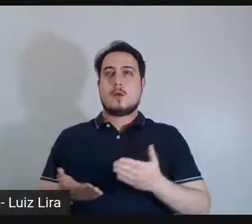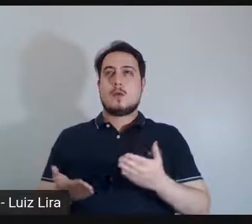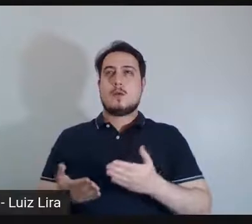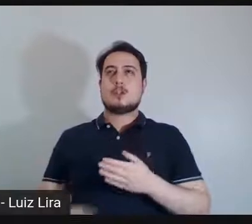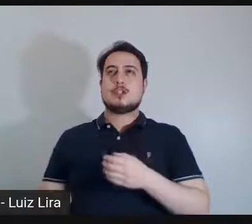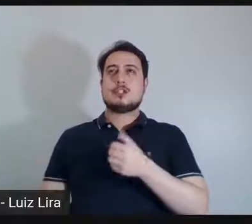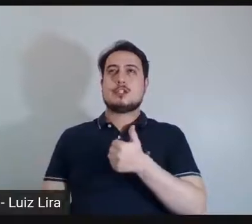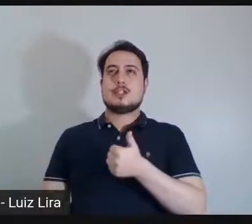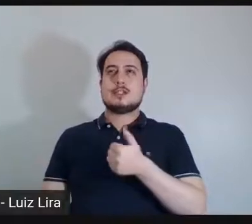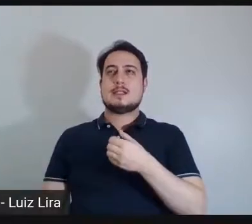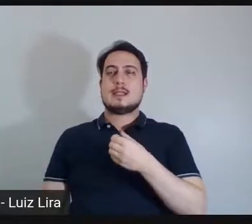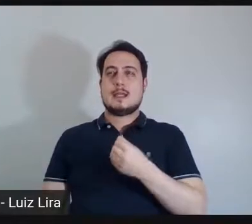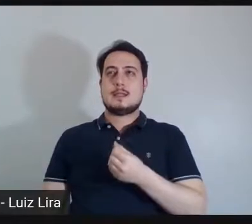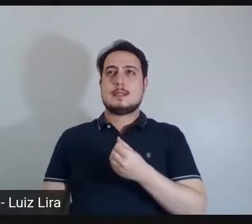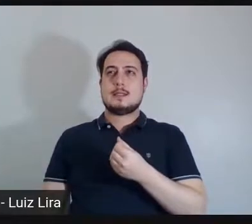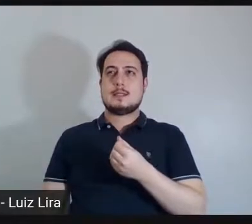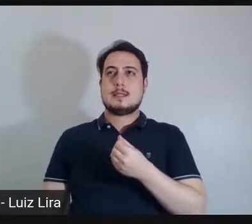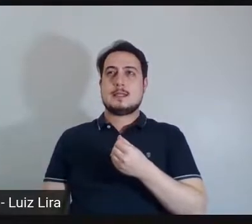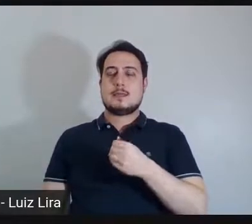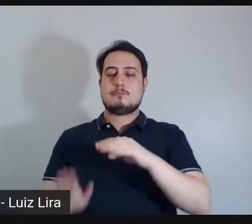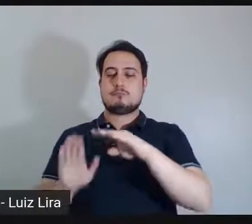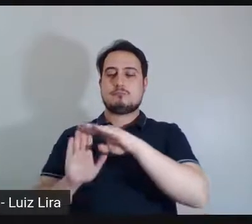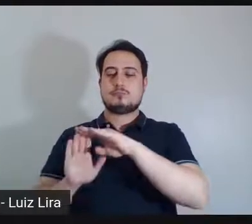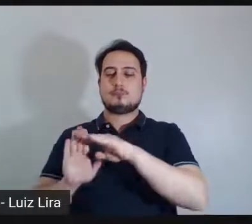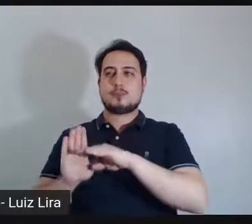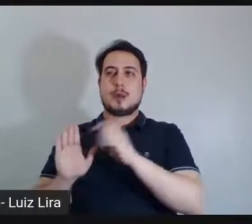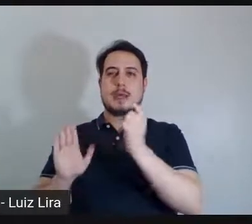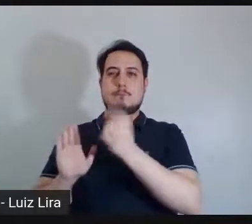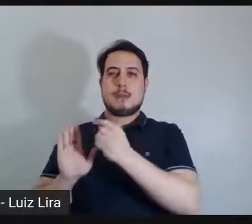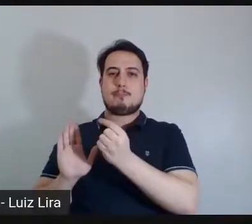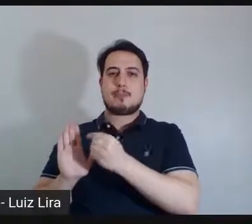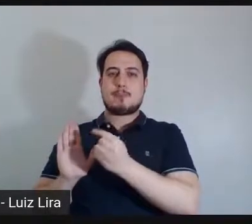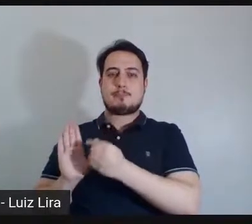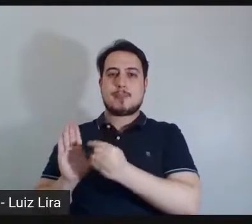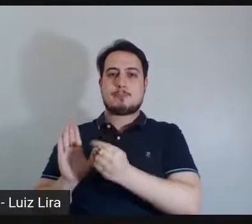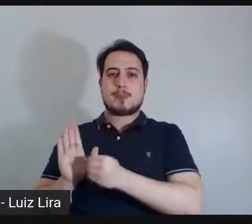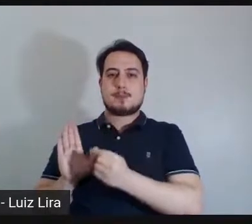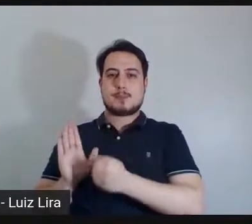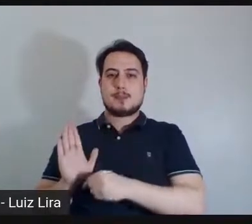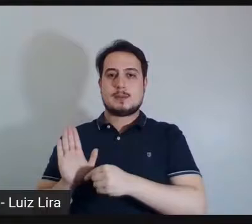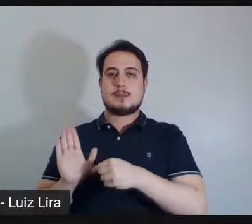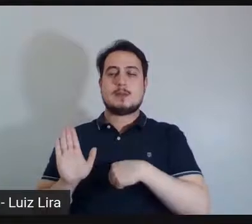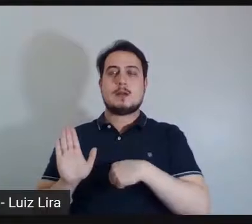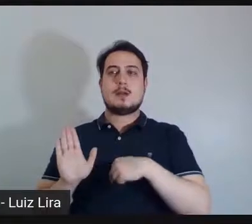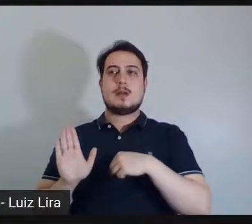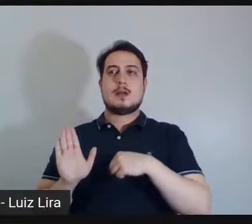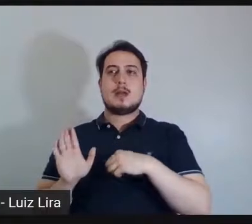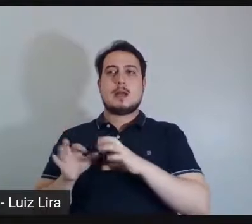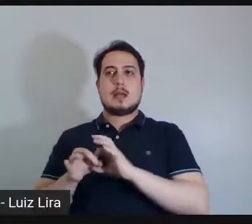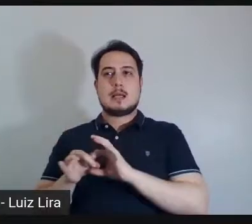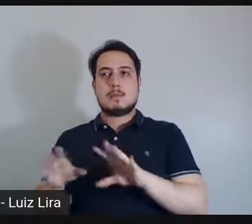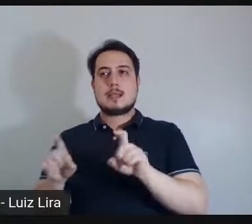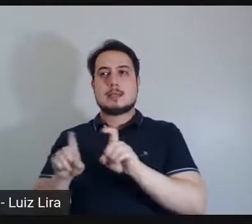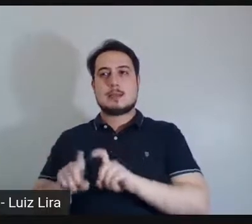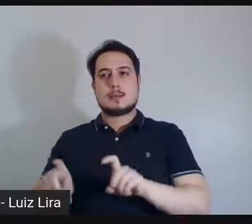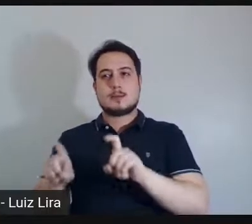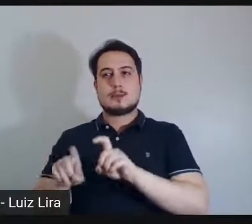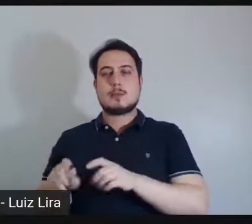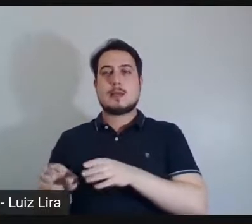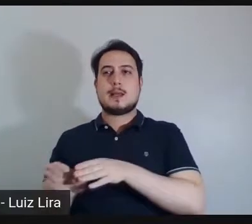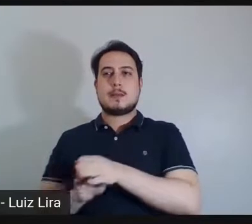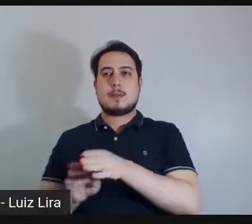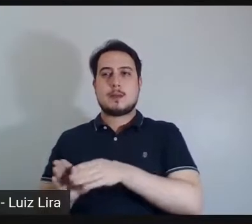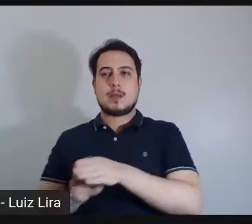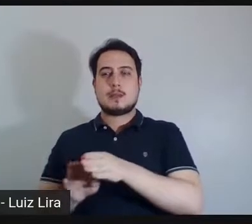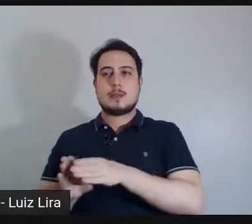16 links ali que vocês podem acessar, recomendação, pareceres, liberação de computador, recomendações de